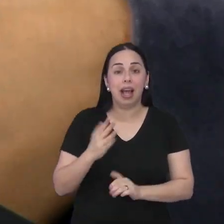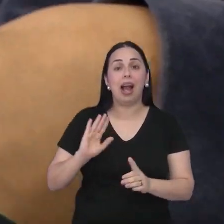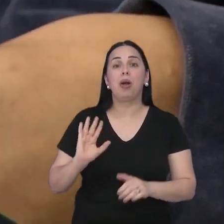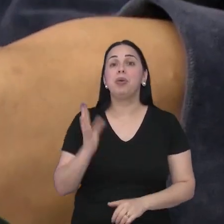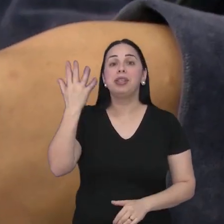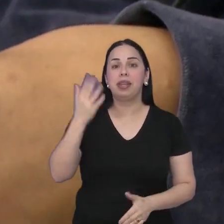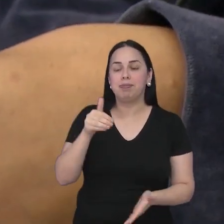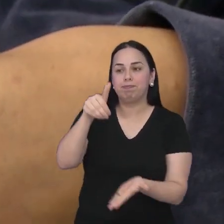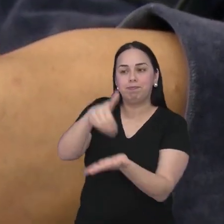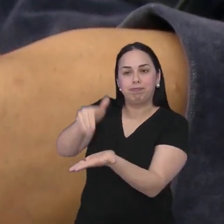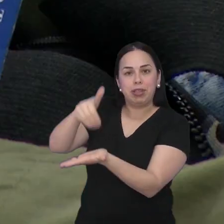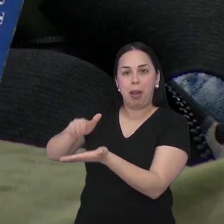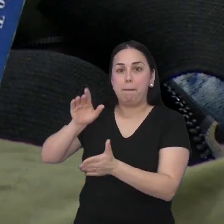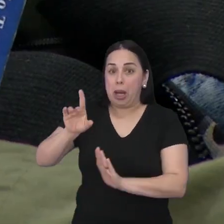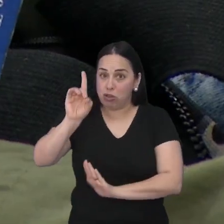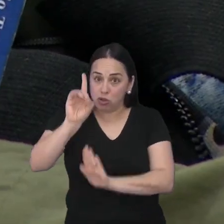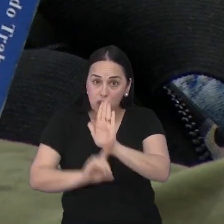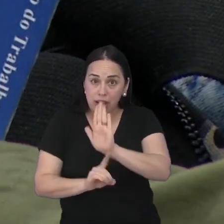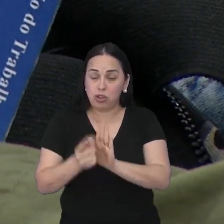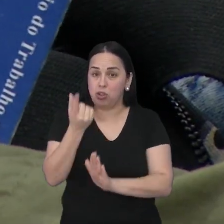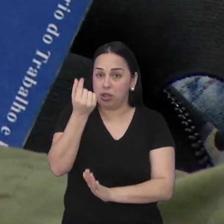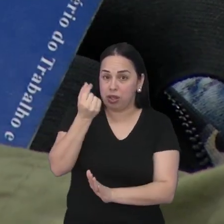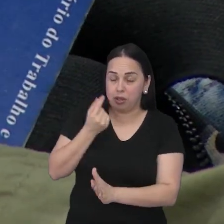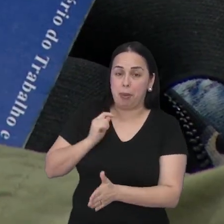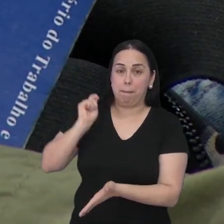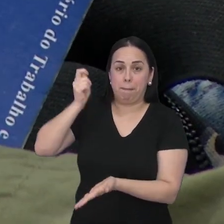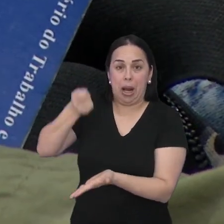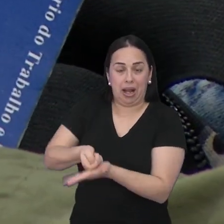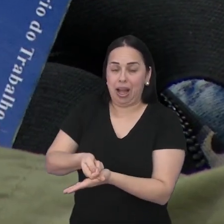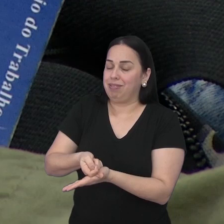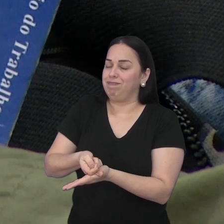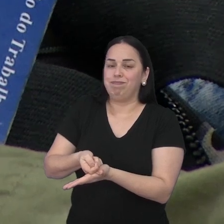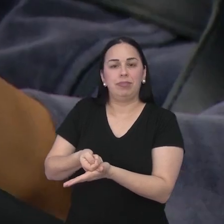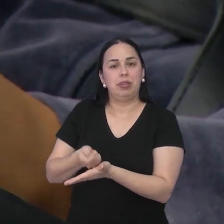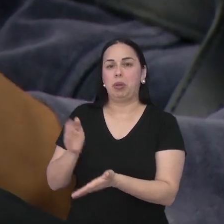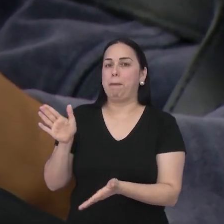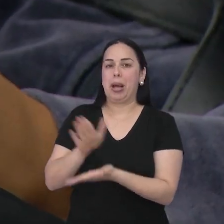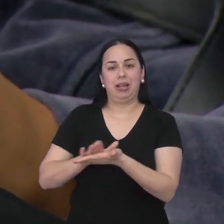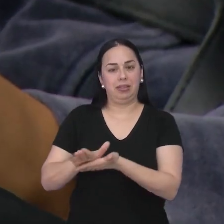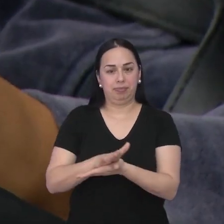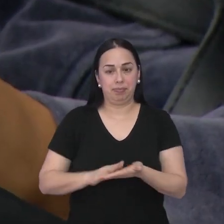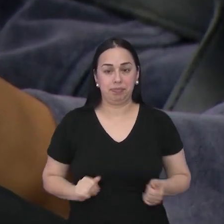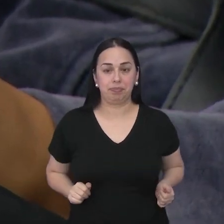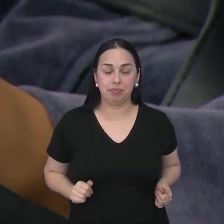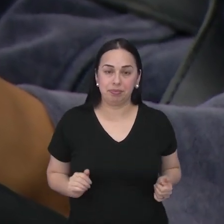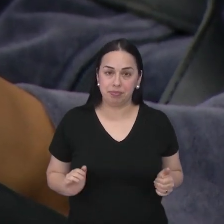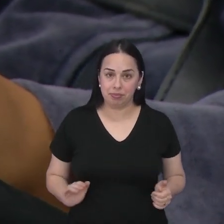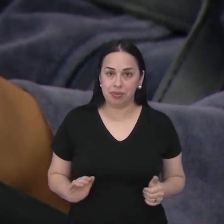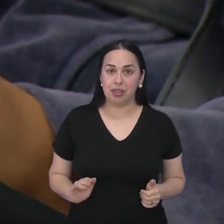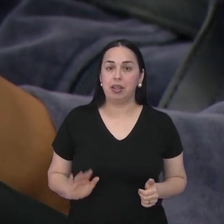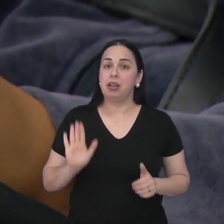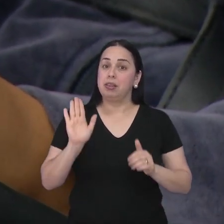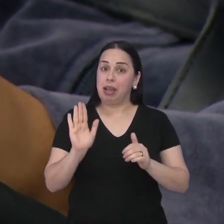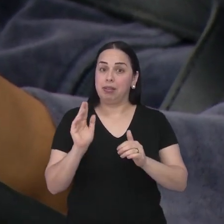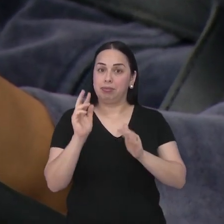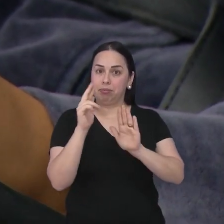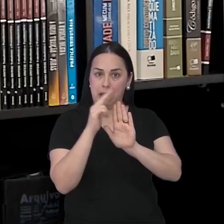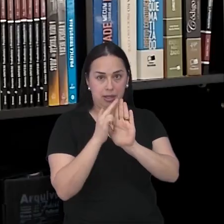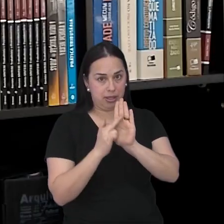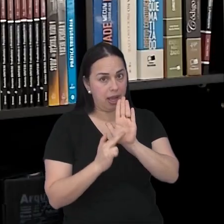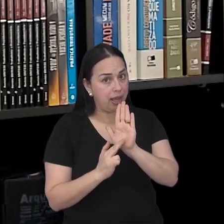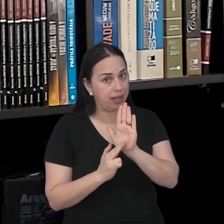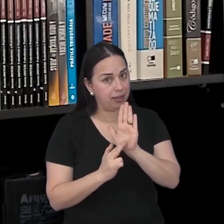contrato de trabalho é imediata e acontece sem o pagamento de verbas rescisórias, como aviso prévio e a multa do